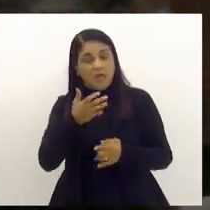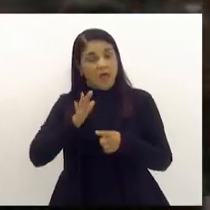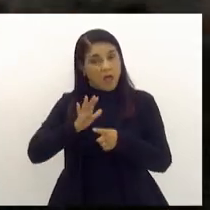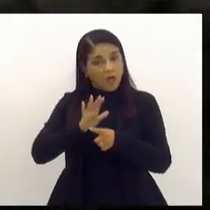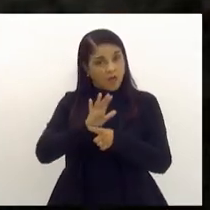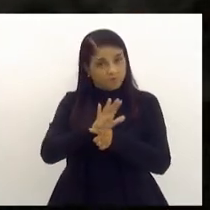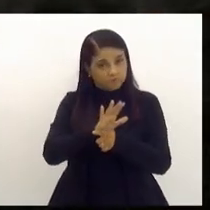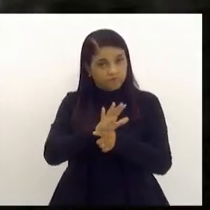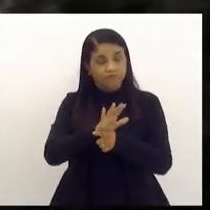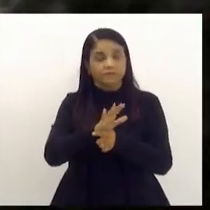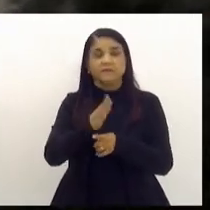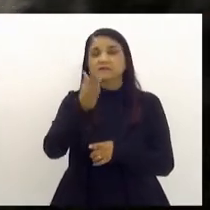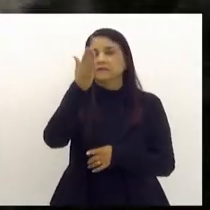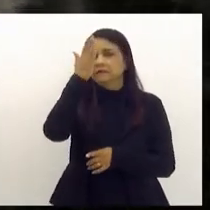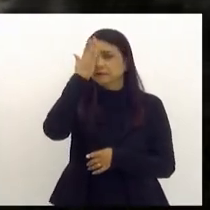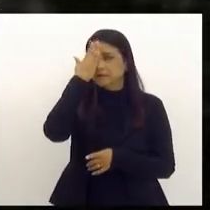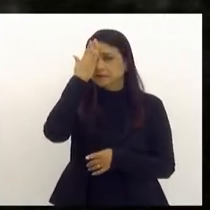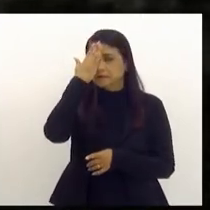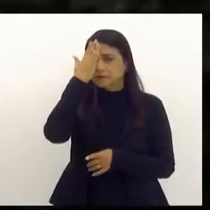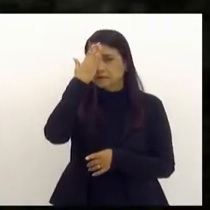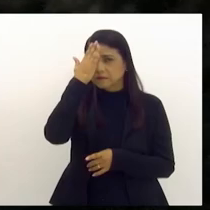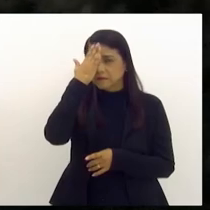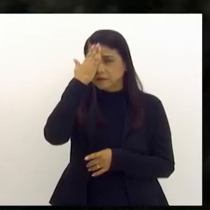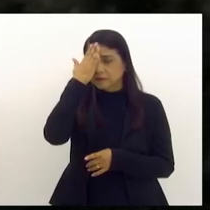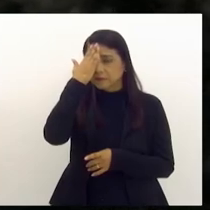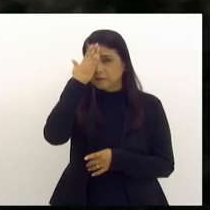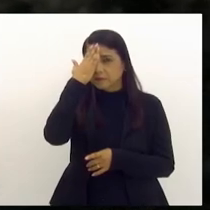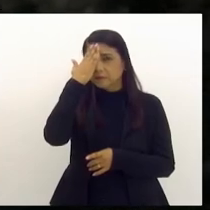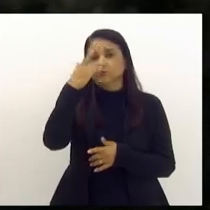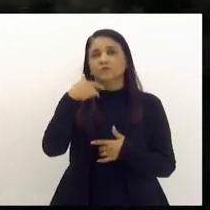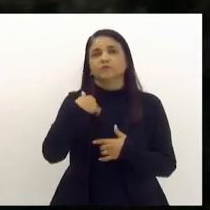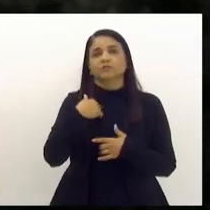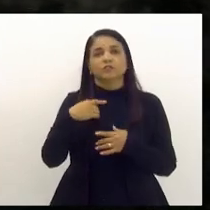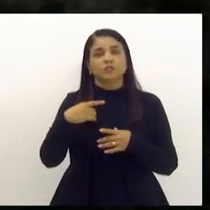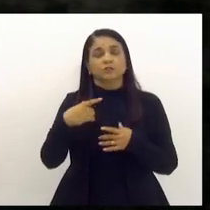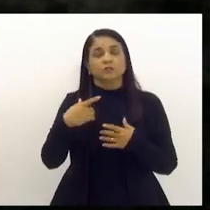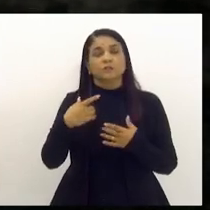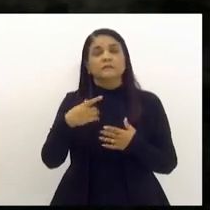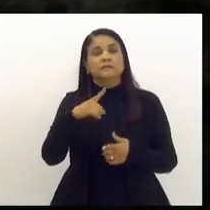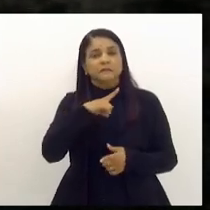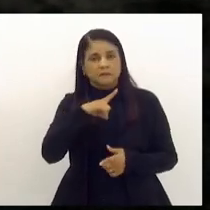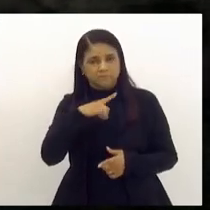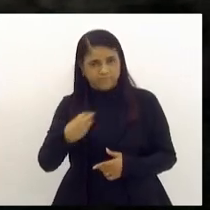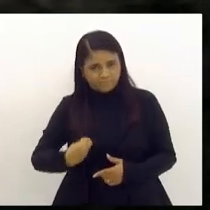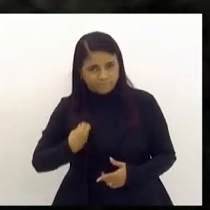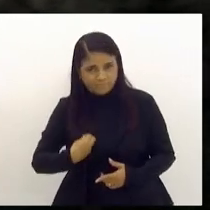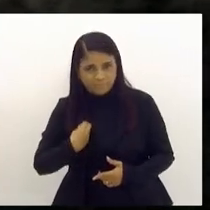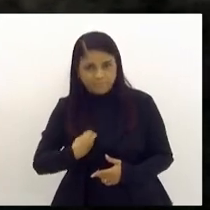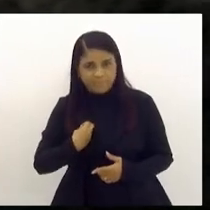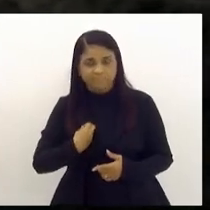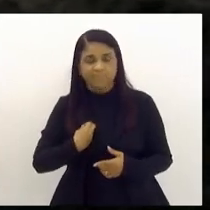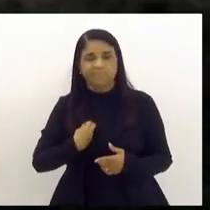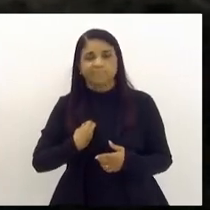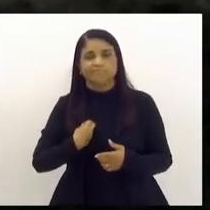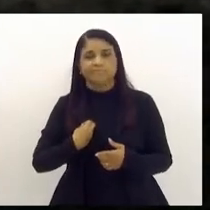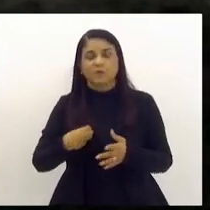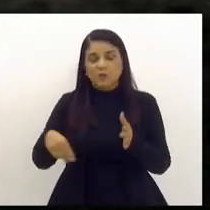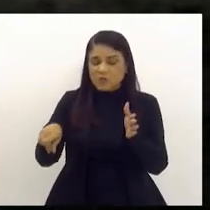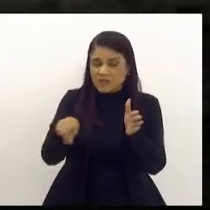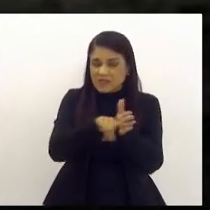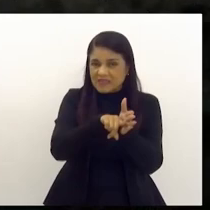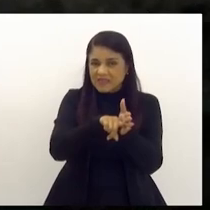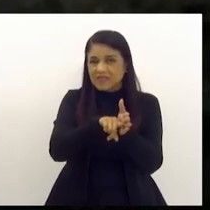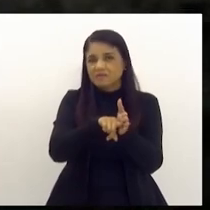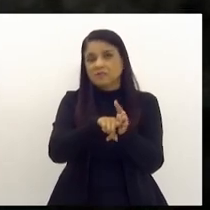nós sabemos, isso é público e notório, que existe um grande déficit tanto